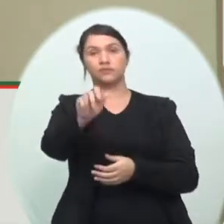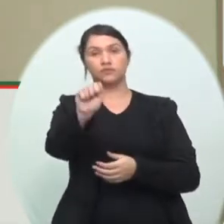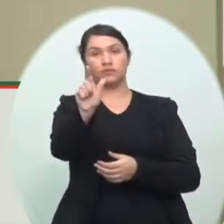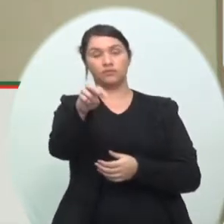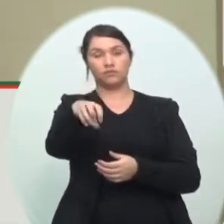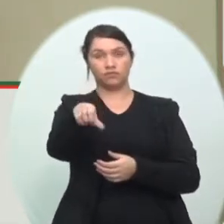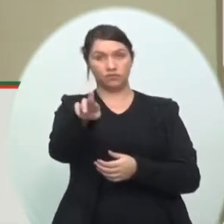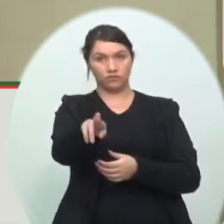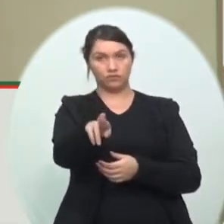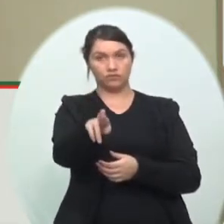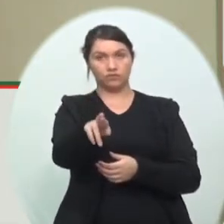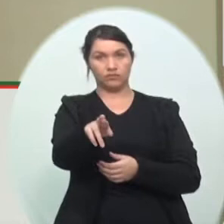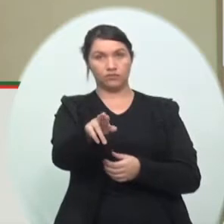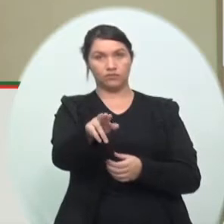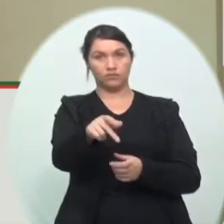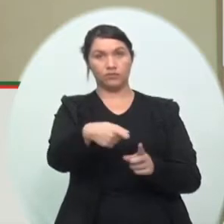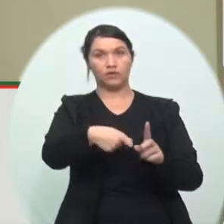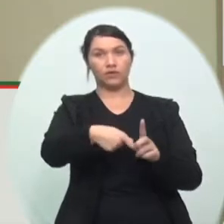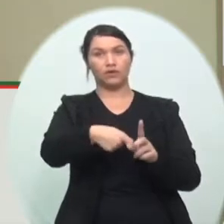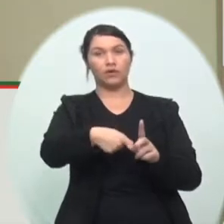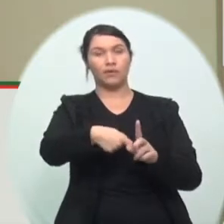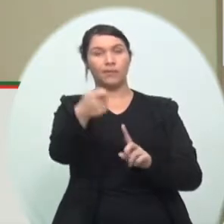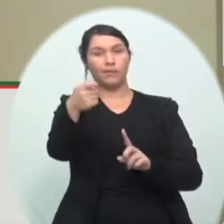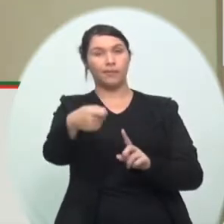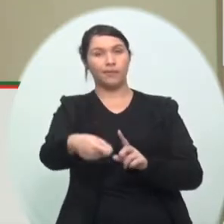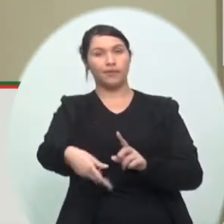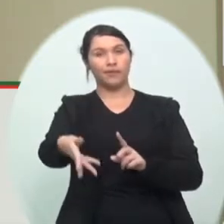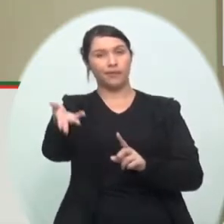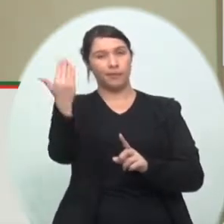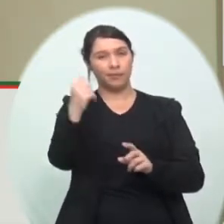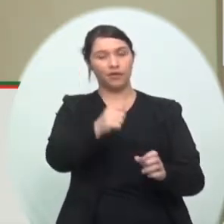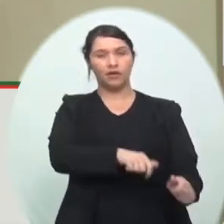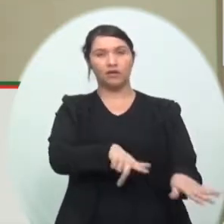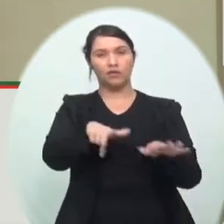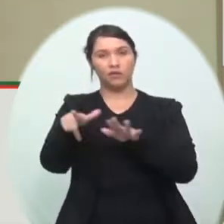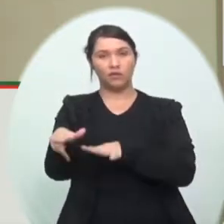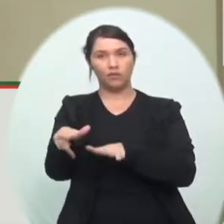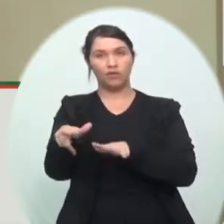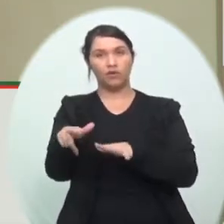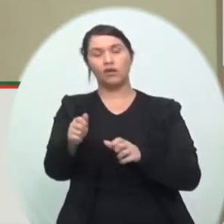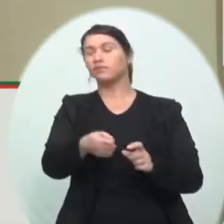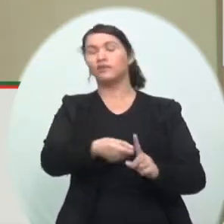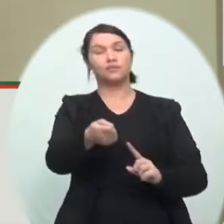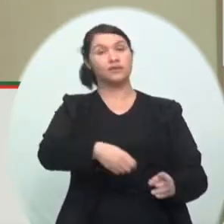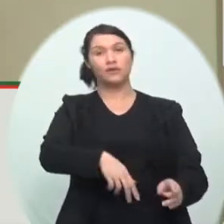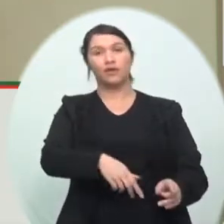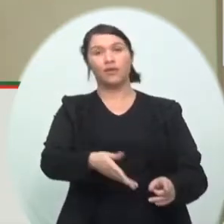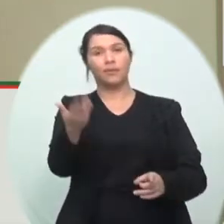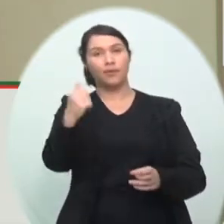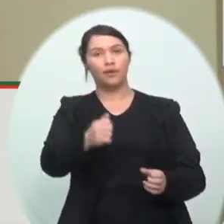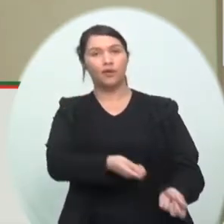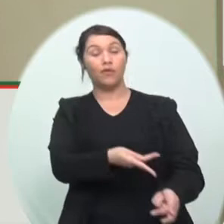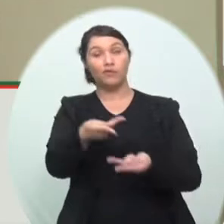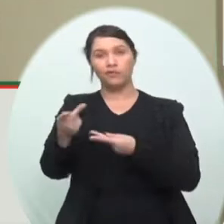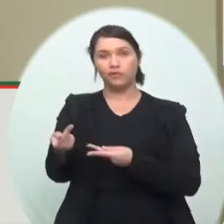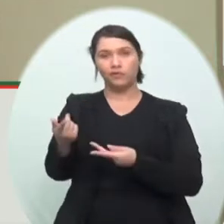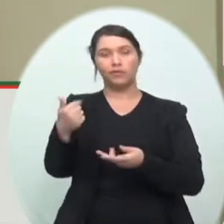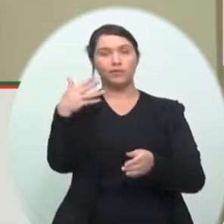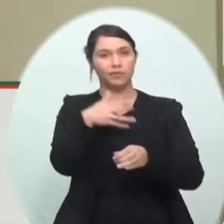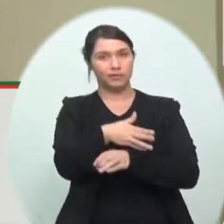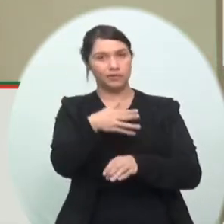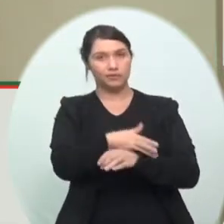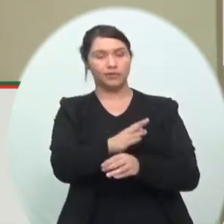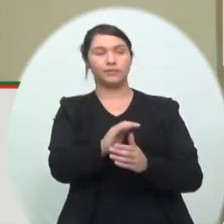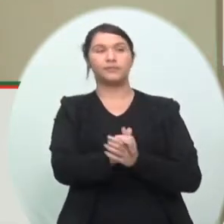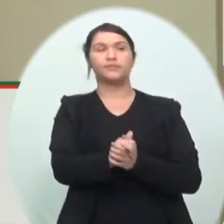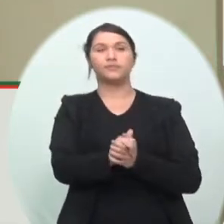passado, o debate sobre as startups, o convite que nós depois, em questão de hora, vamos passar a todos os vereadores, no evento dia 30